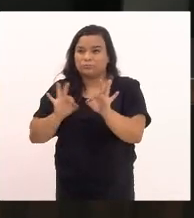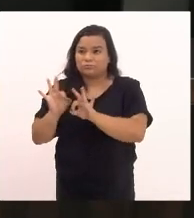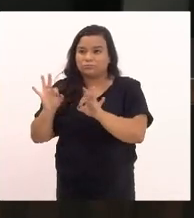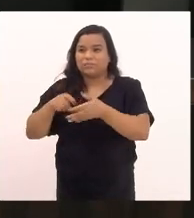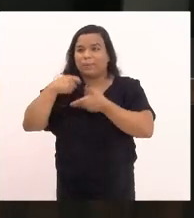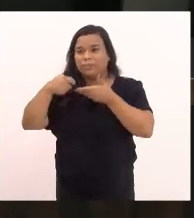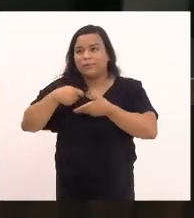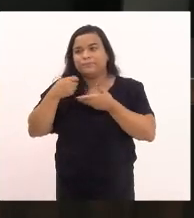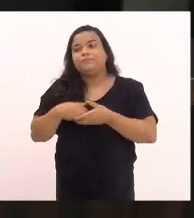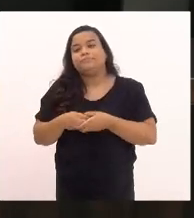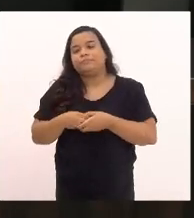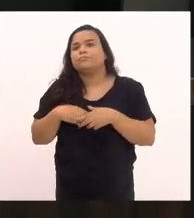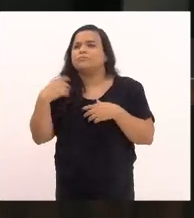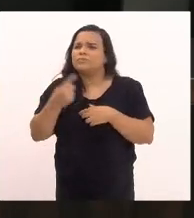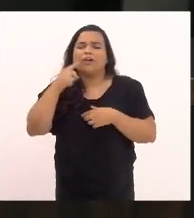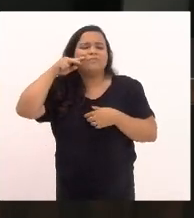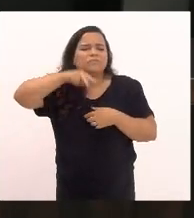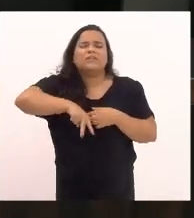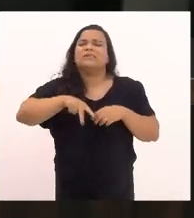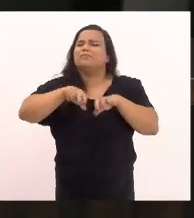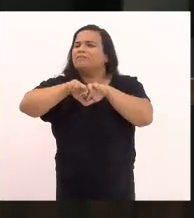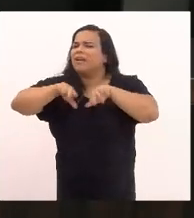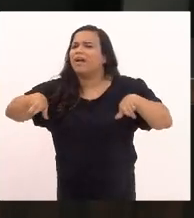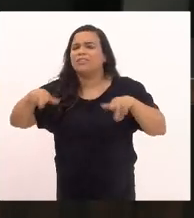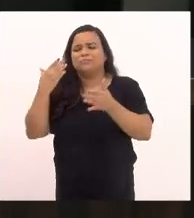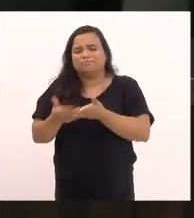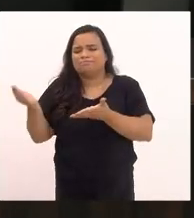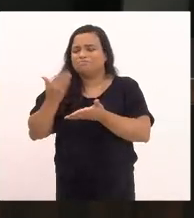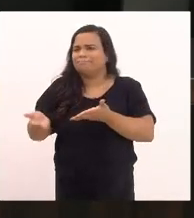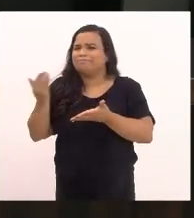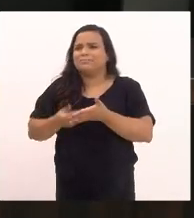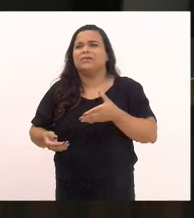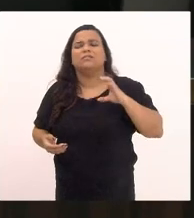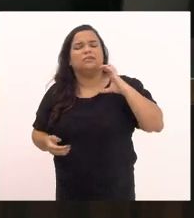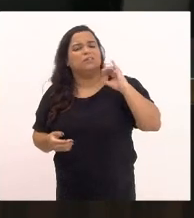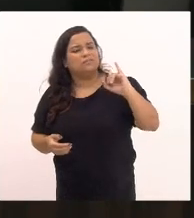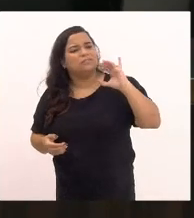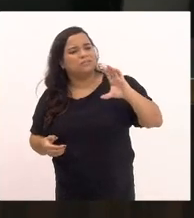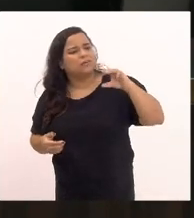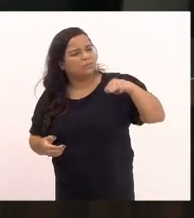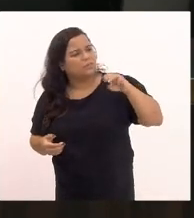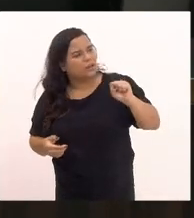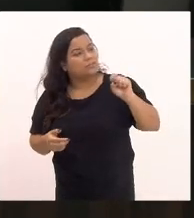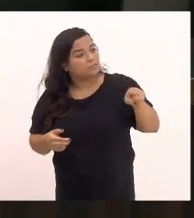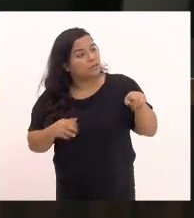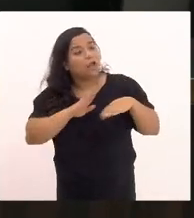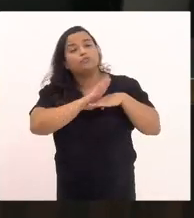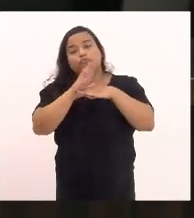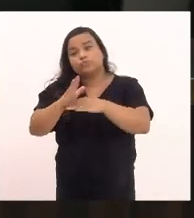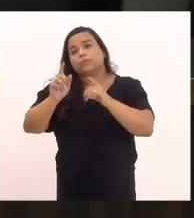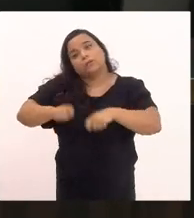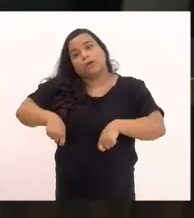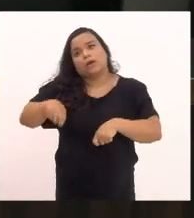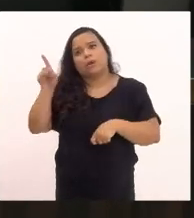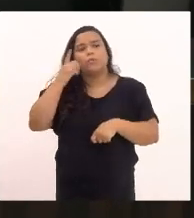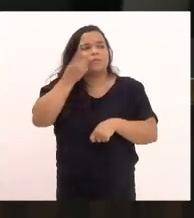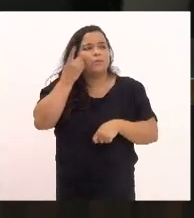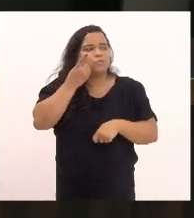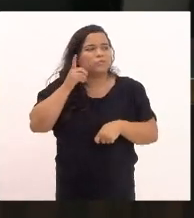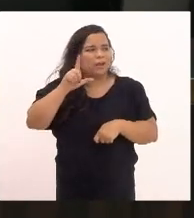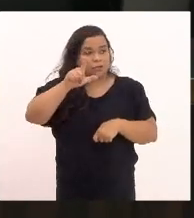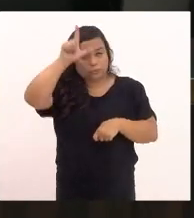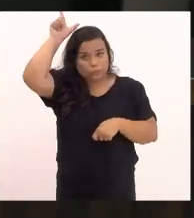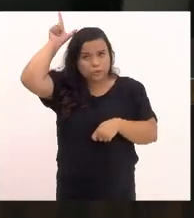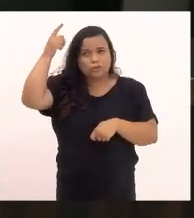perdas. E essa coisa do ICMS ajuda. Como o deputado Luiz colocou, não é uma isenção